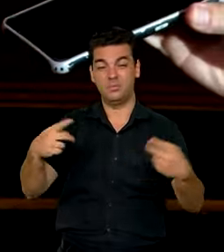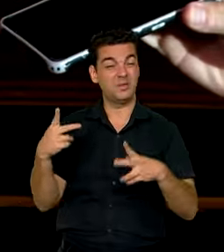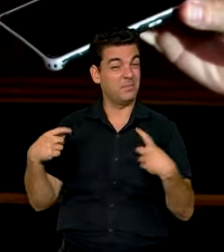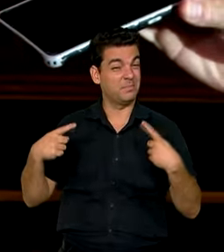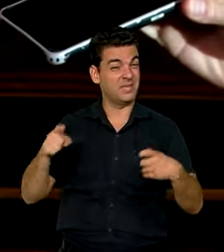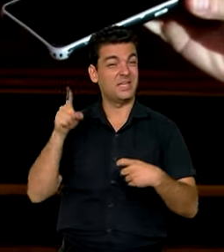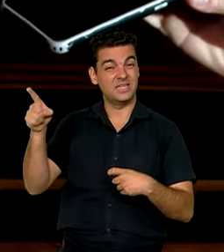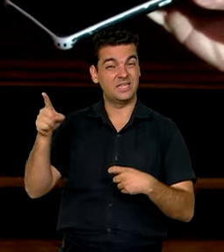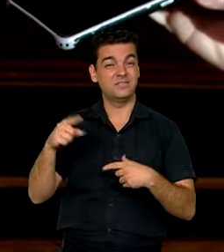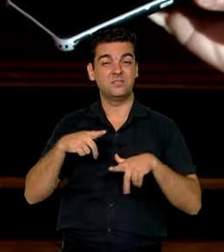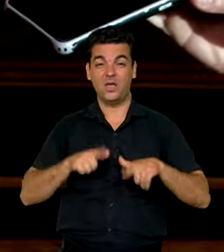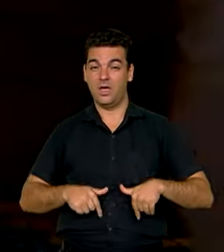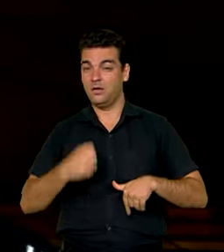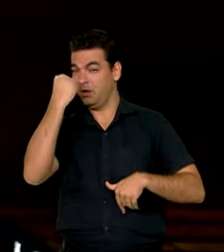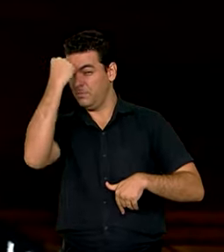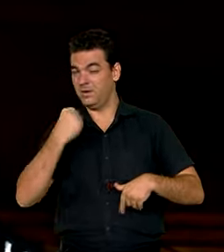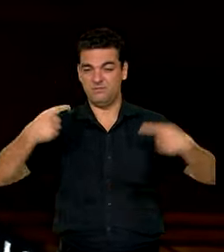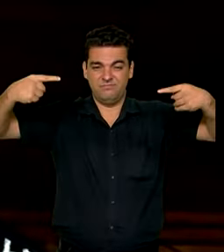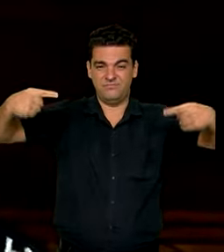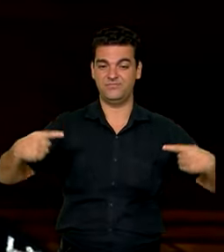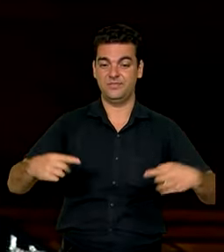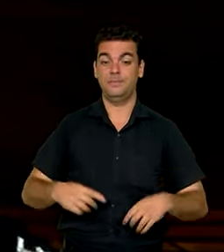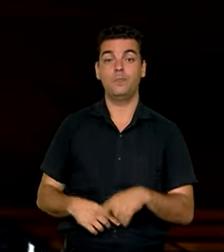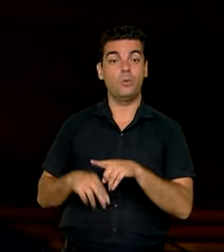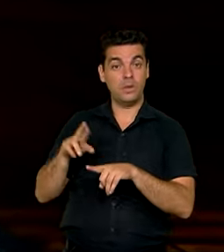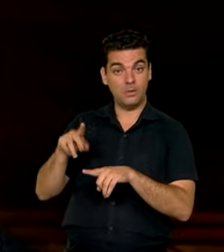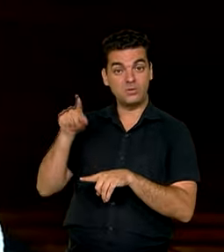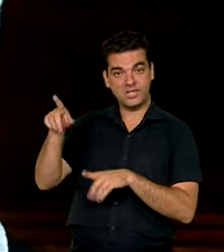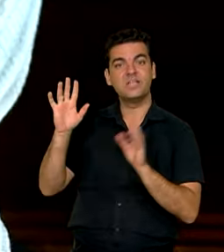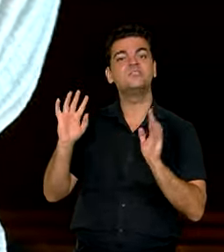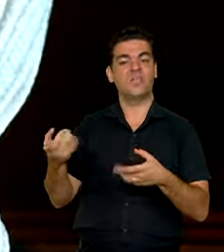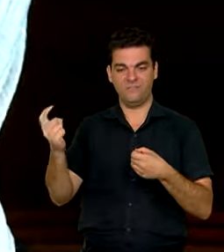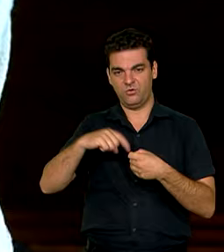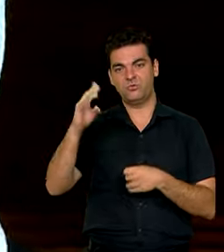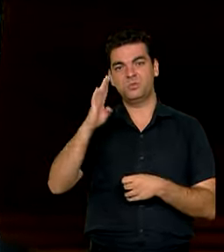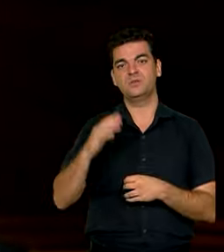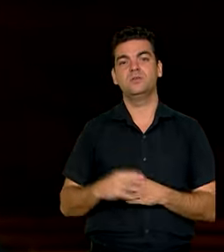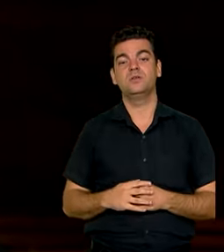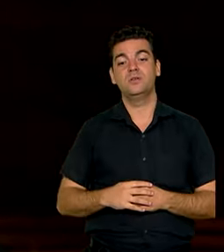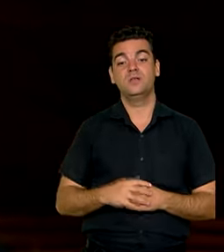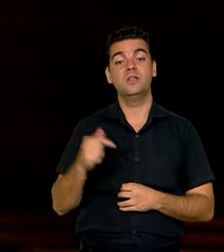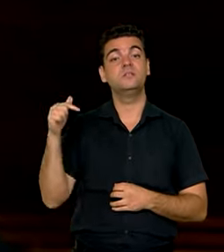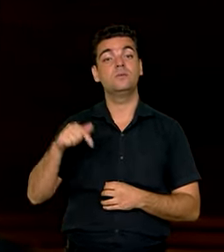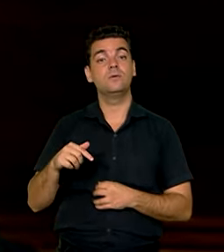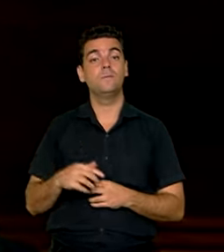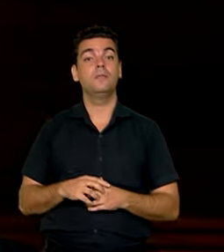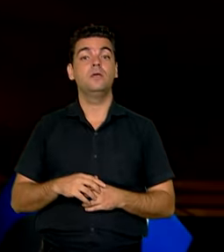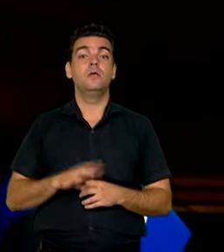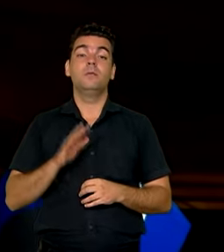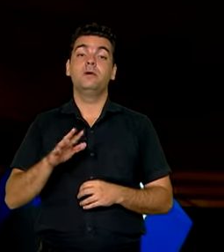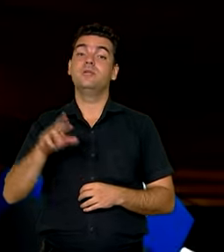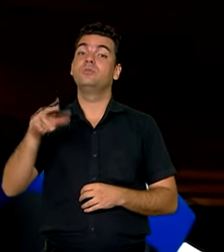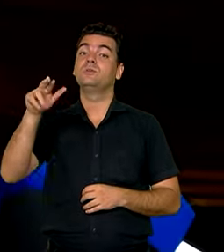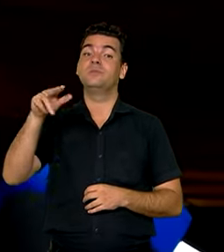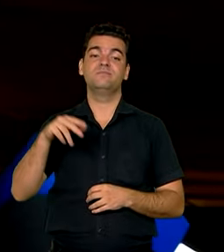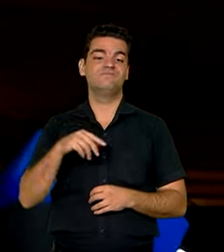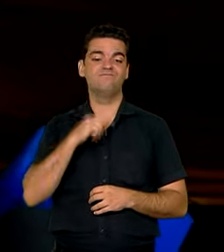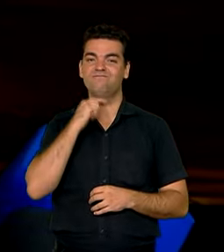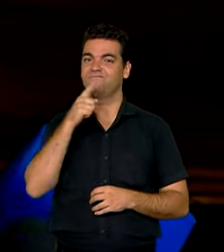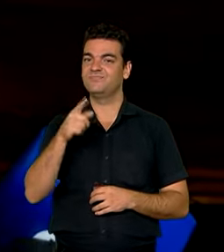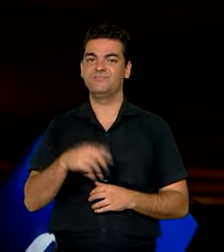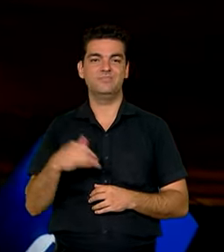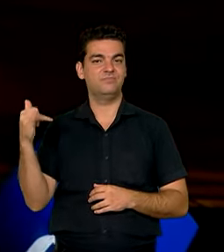conflito entre Israel e o Hamas. O irmão dela já foi repatriado e está no Brasil, mas a irmã não